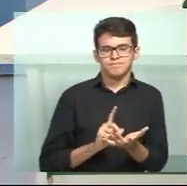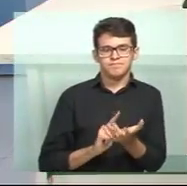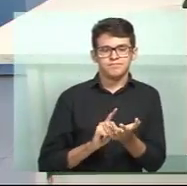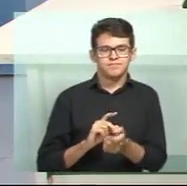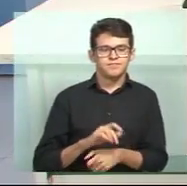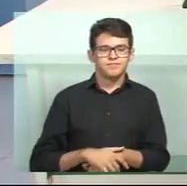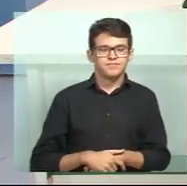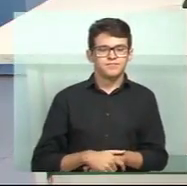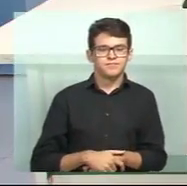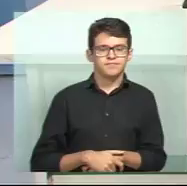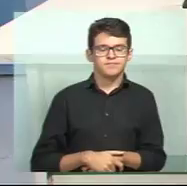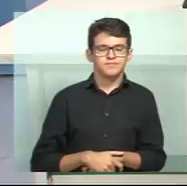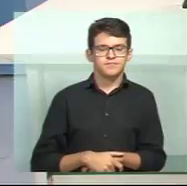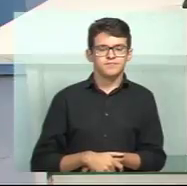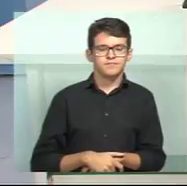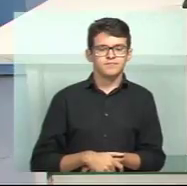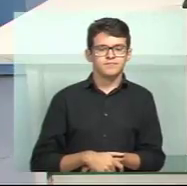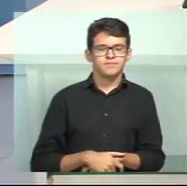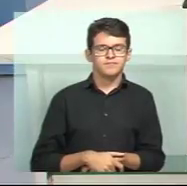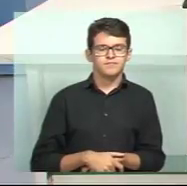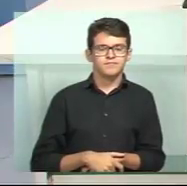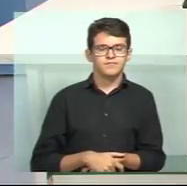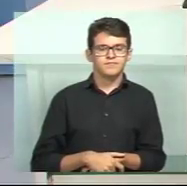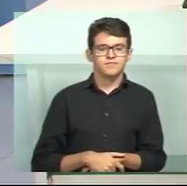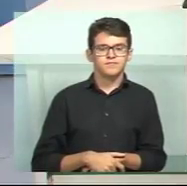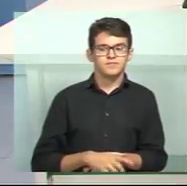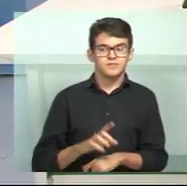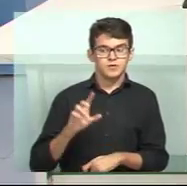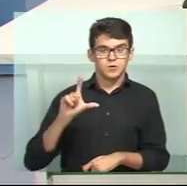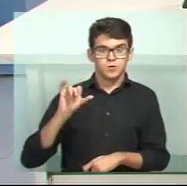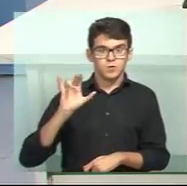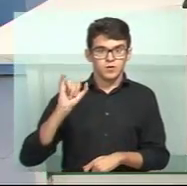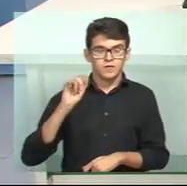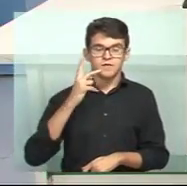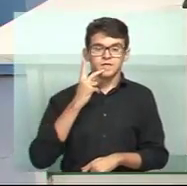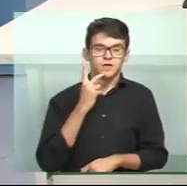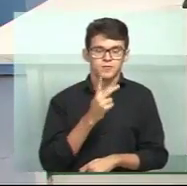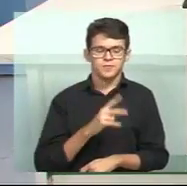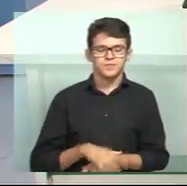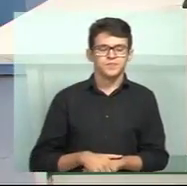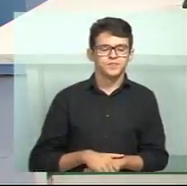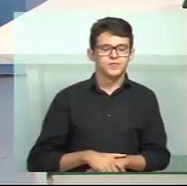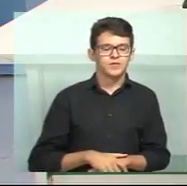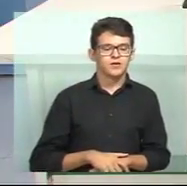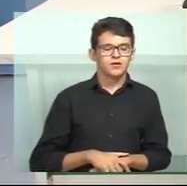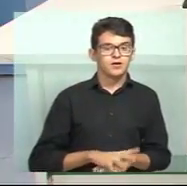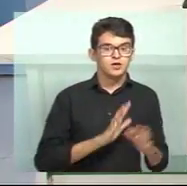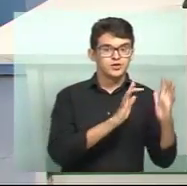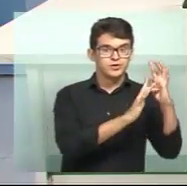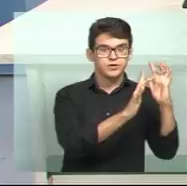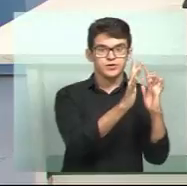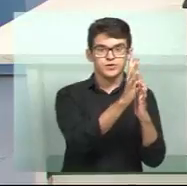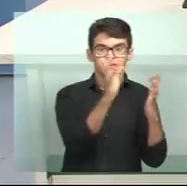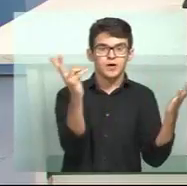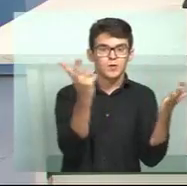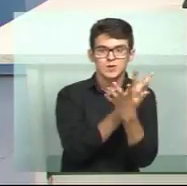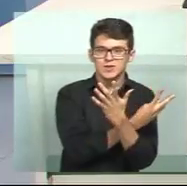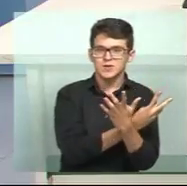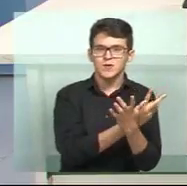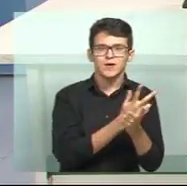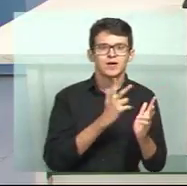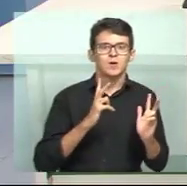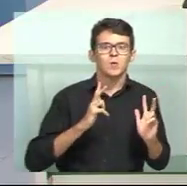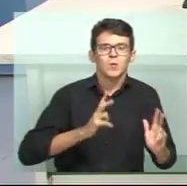Disse, e como ele, Jesus foi condenado sem se defender, quando ainda